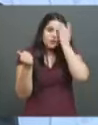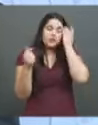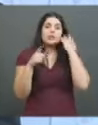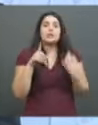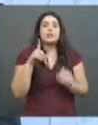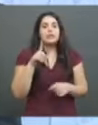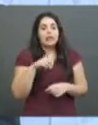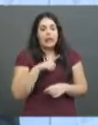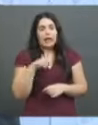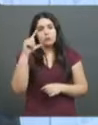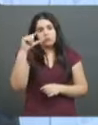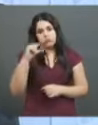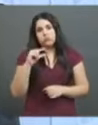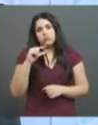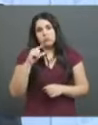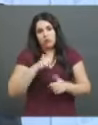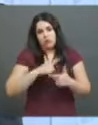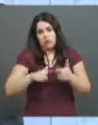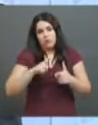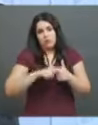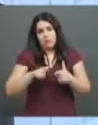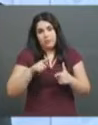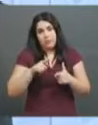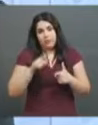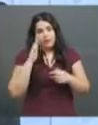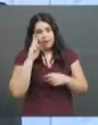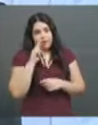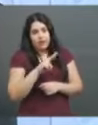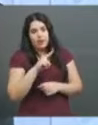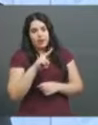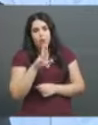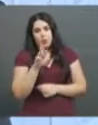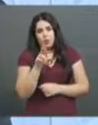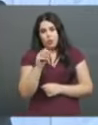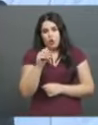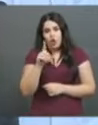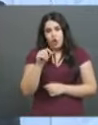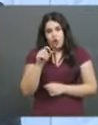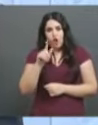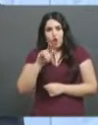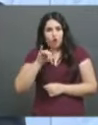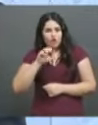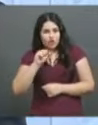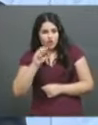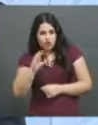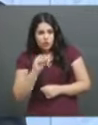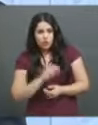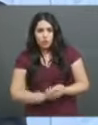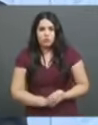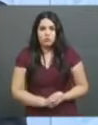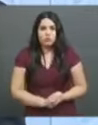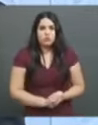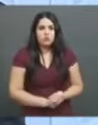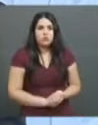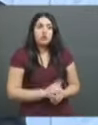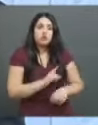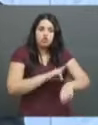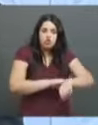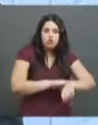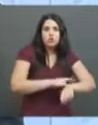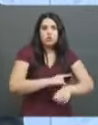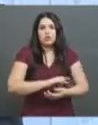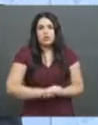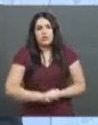menos problema ponto de vista urológico, sexual, urinário, do que o homem após os